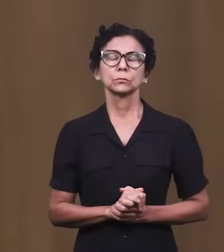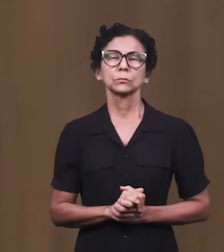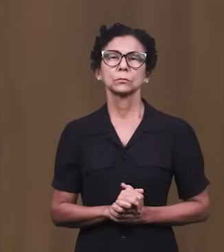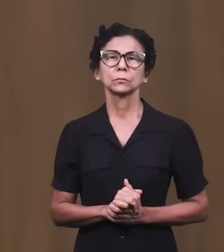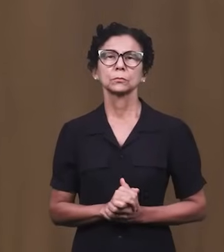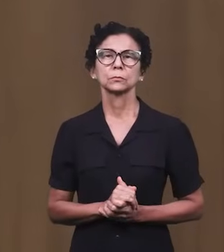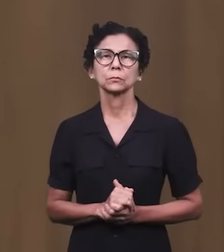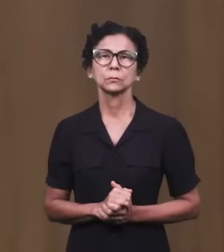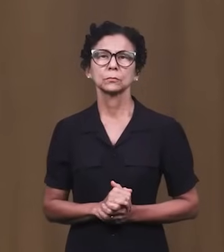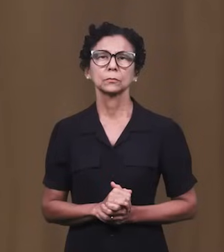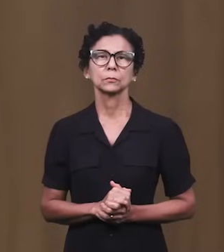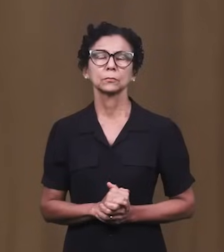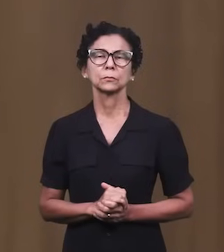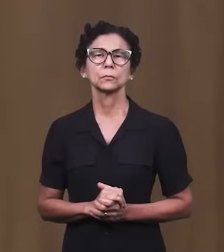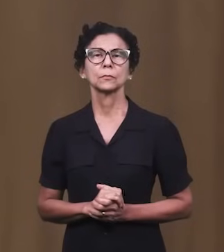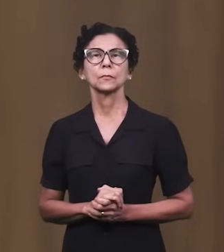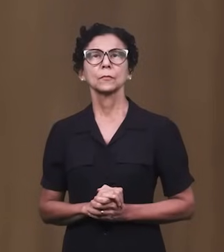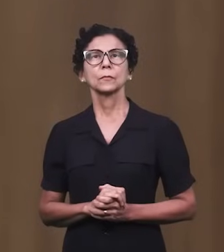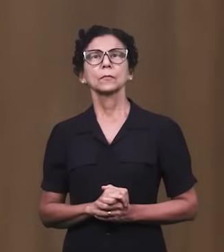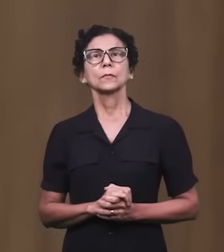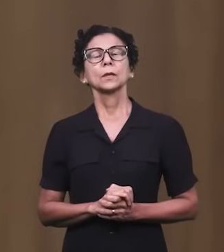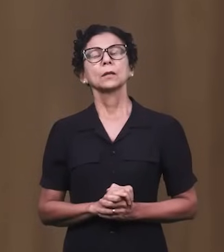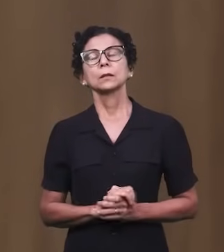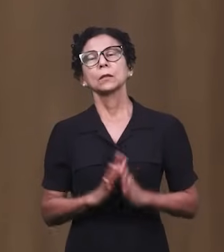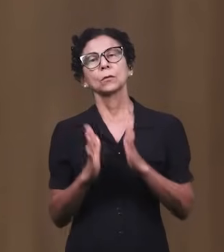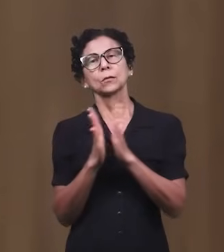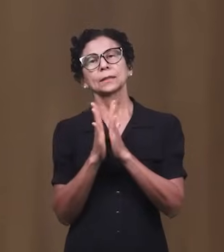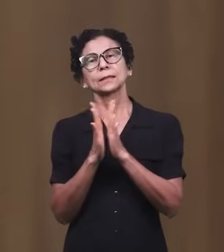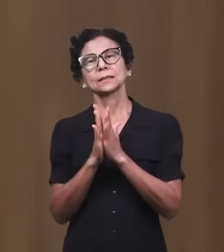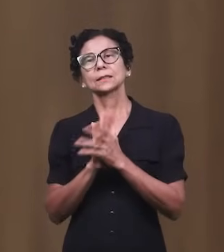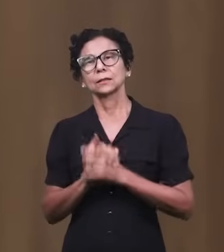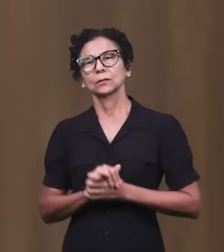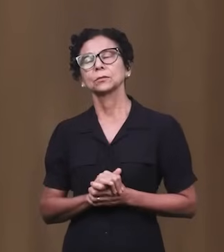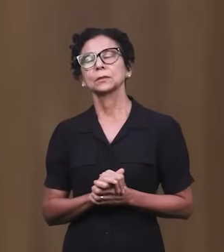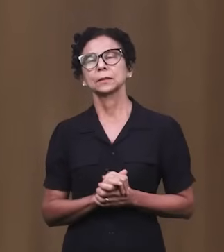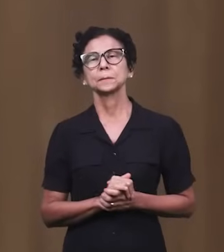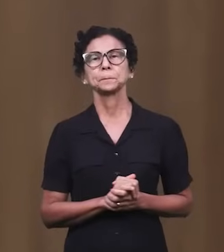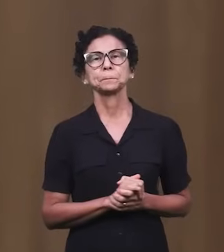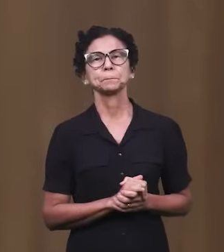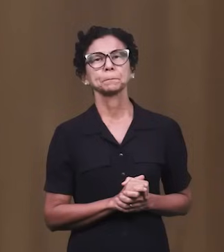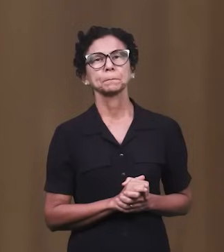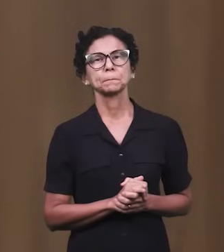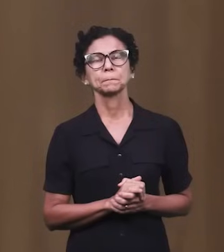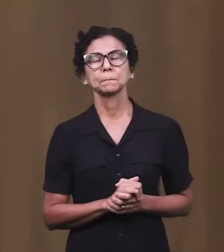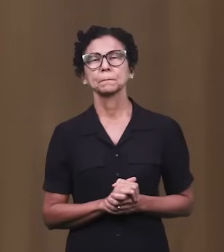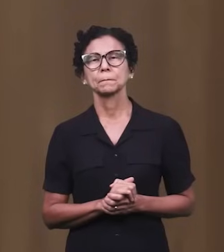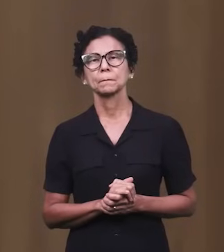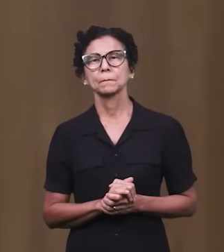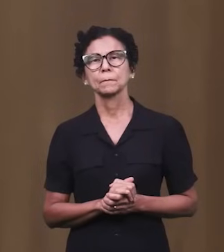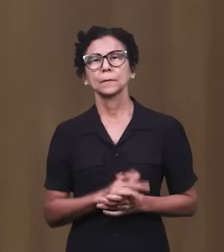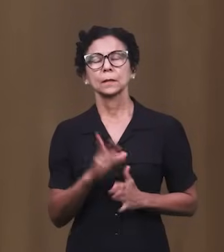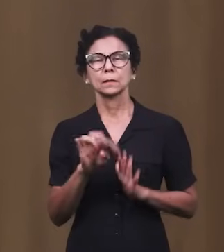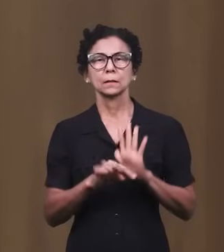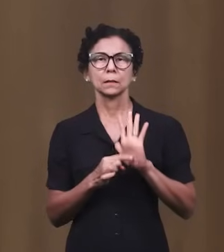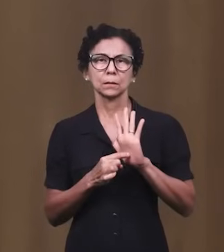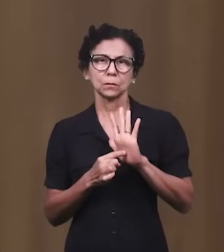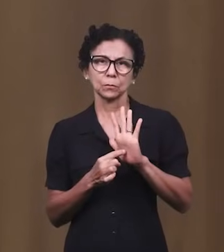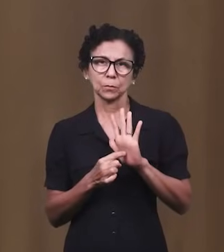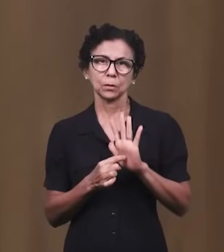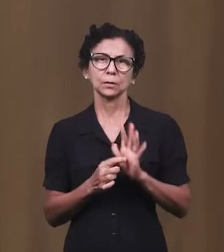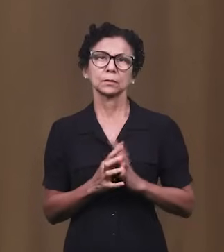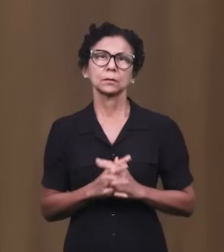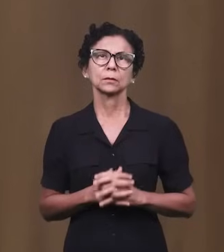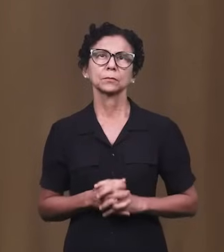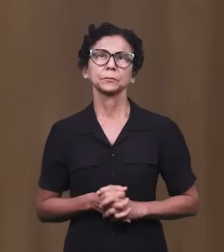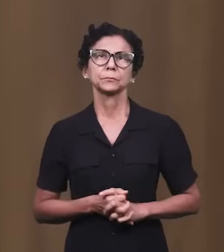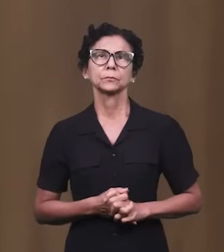nossa experiência, que é a transmissão de vida. E dentro de vários aspectos, nós vemos aqui nesse verso lá de